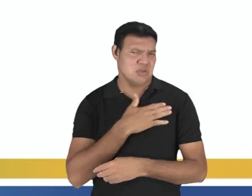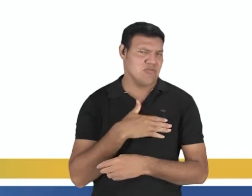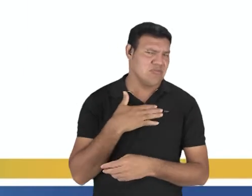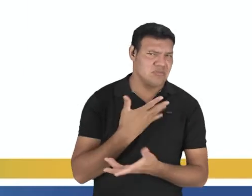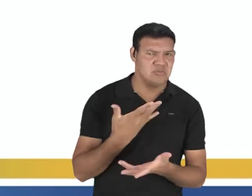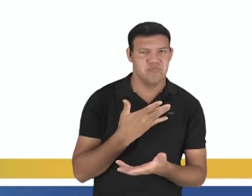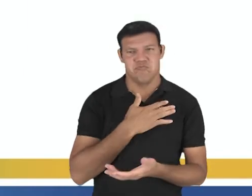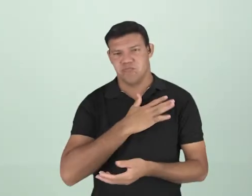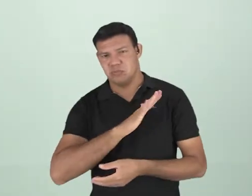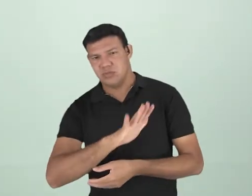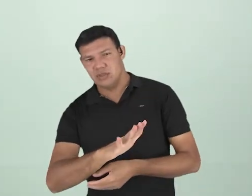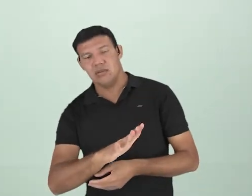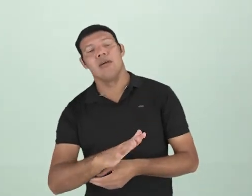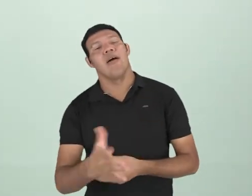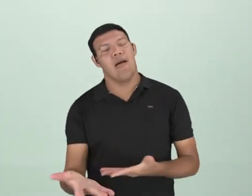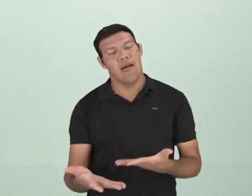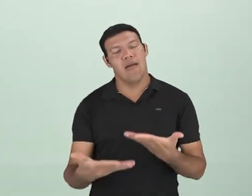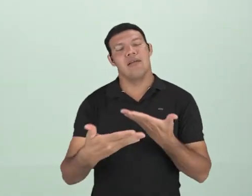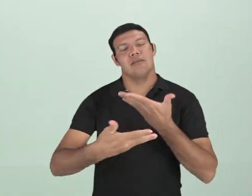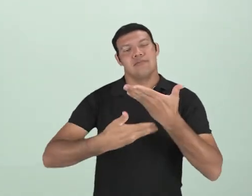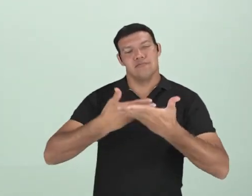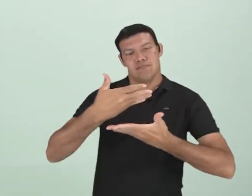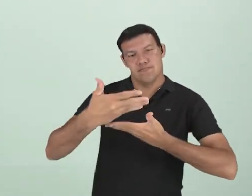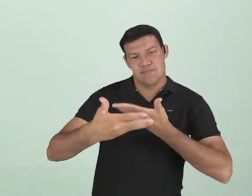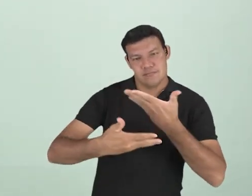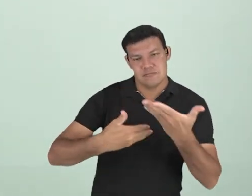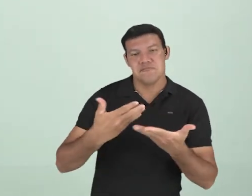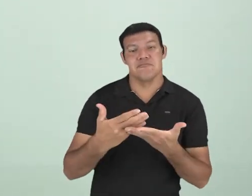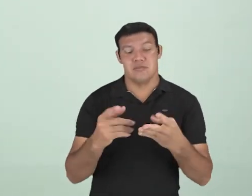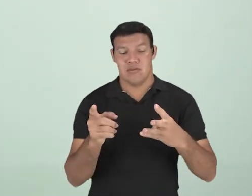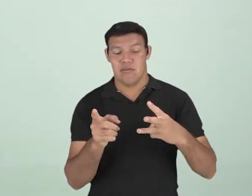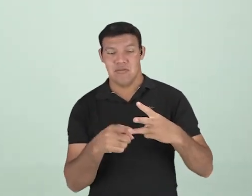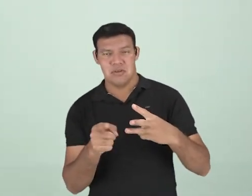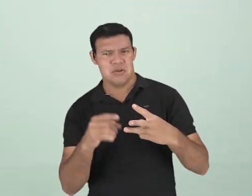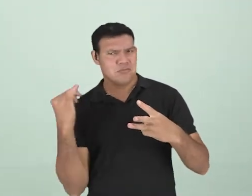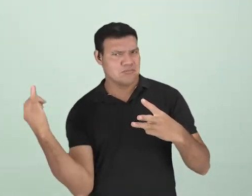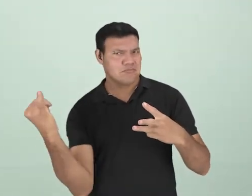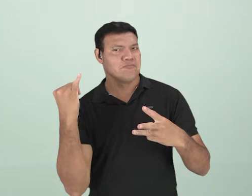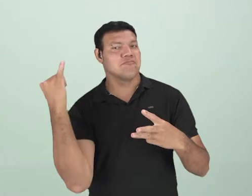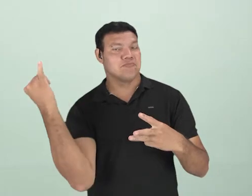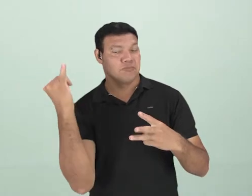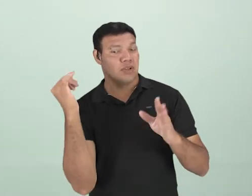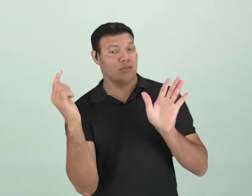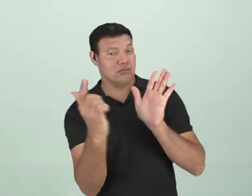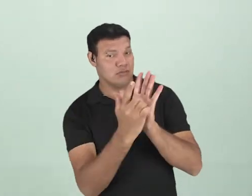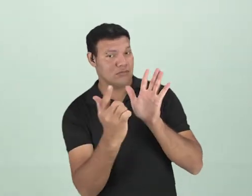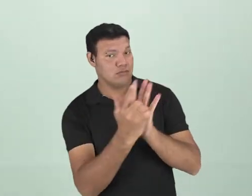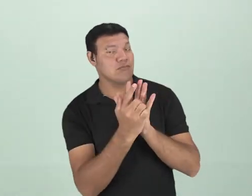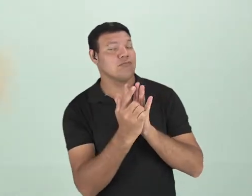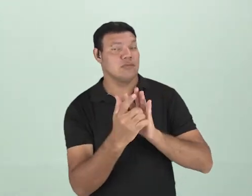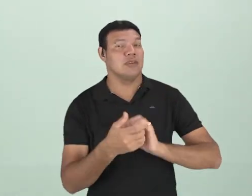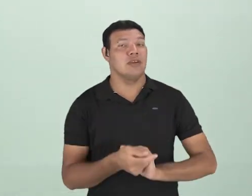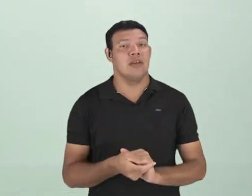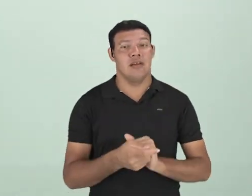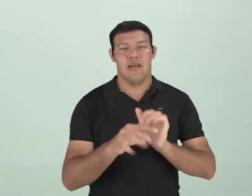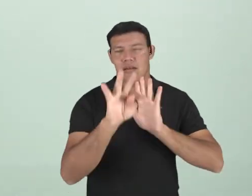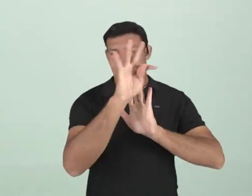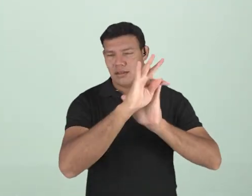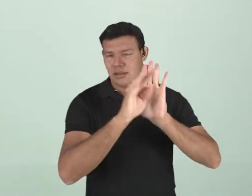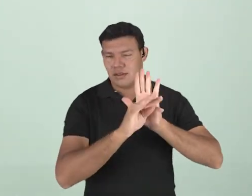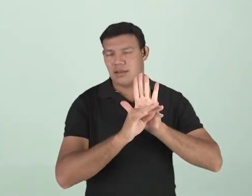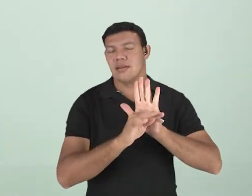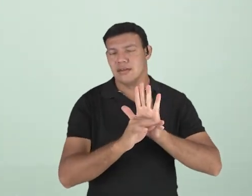Então, a partir dessa dinâmica, o público tem papel fundamental para que o texto se torne o